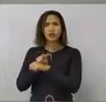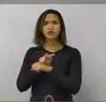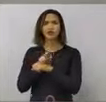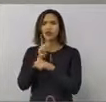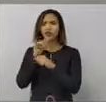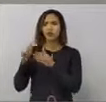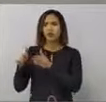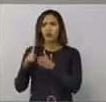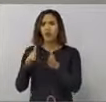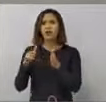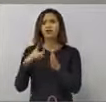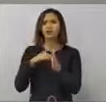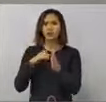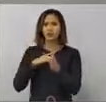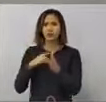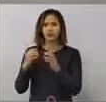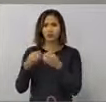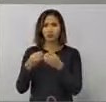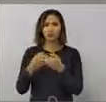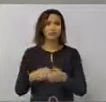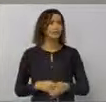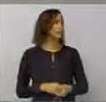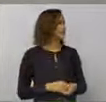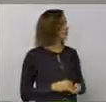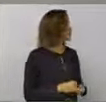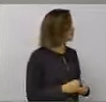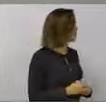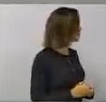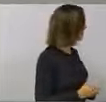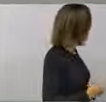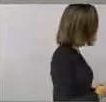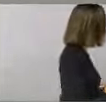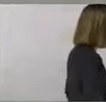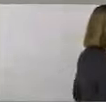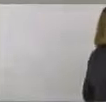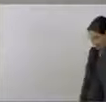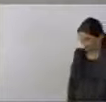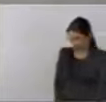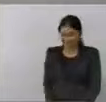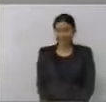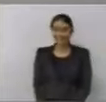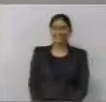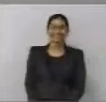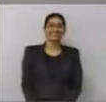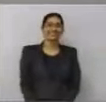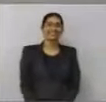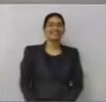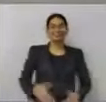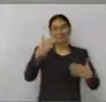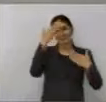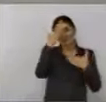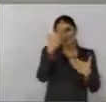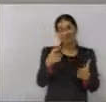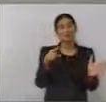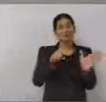sai do emissário? Obrigado desde já. Então, Andréia, muito obrigado pela pergunta, é extremamente pertinente. E